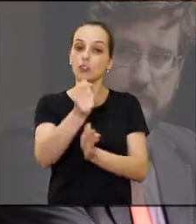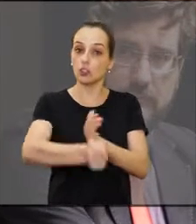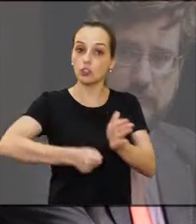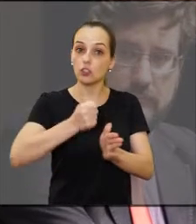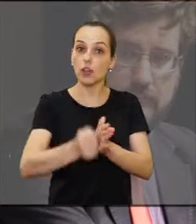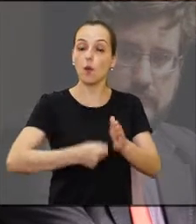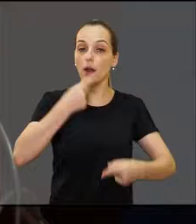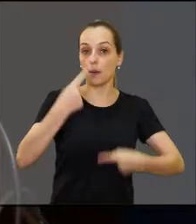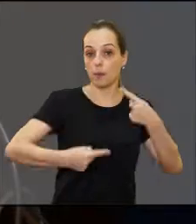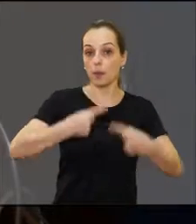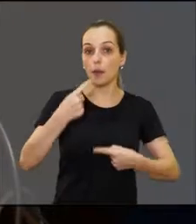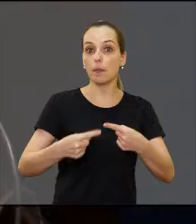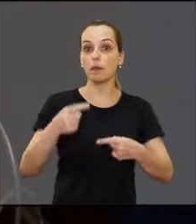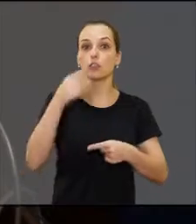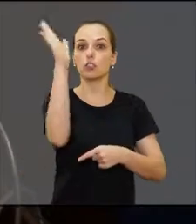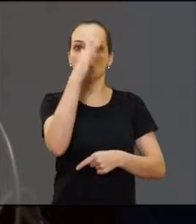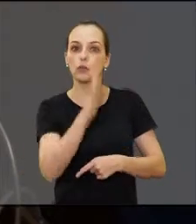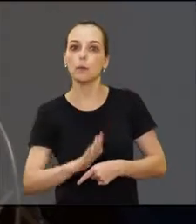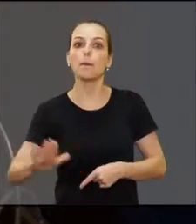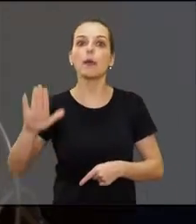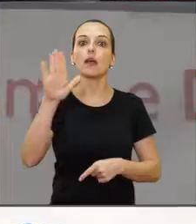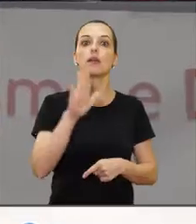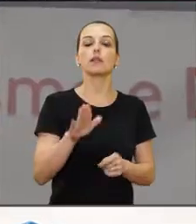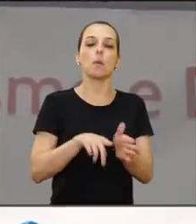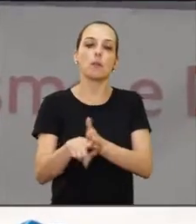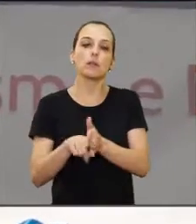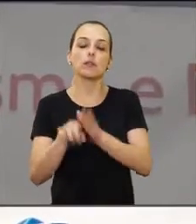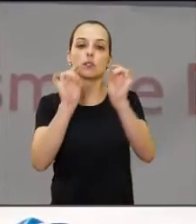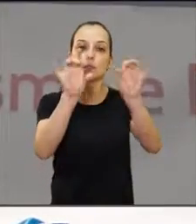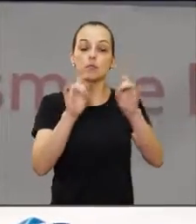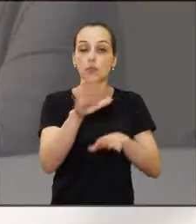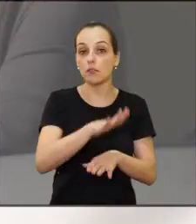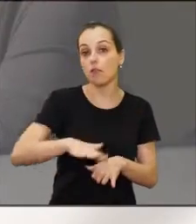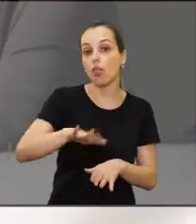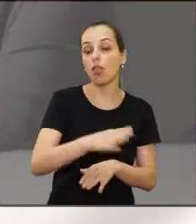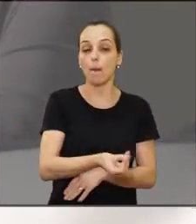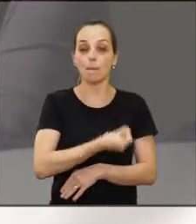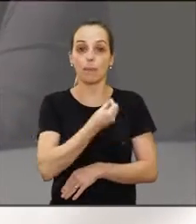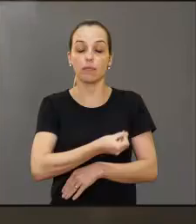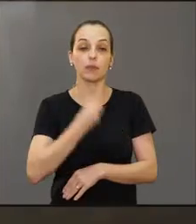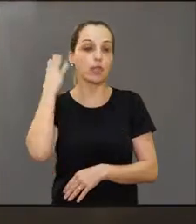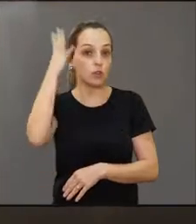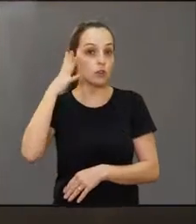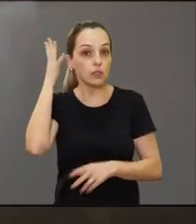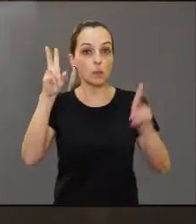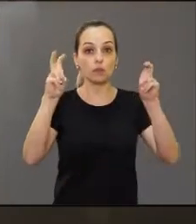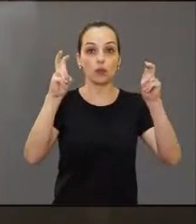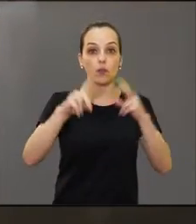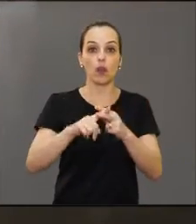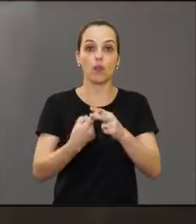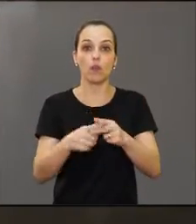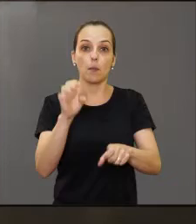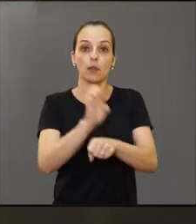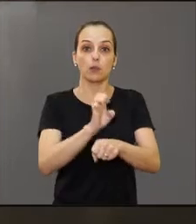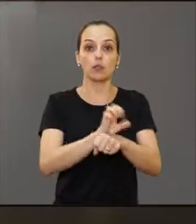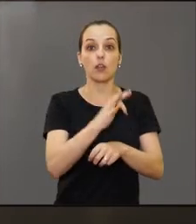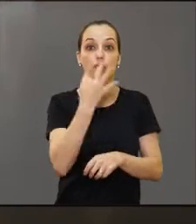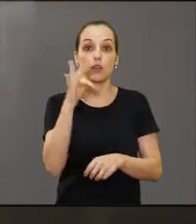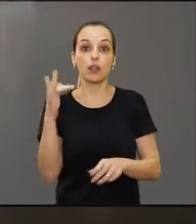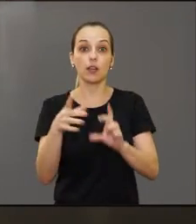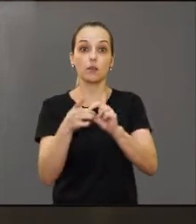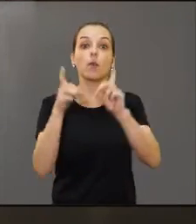Representantes da política local e nacional e especialistas na área participaram do seminário Reforma do Estado, Federalismo